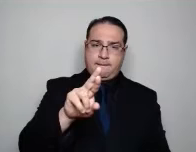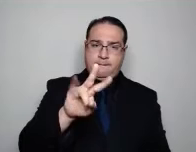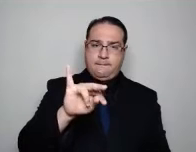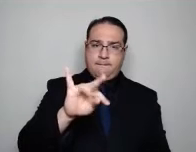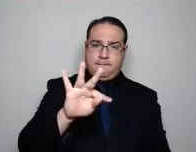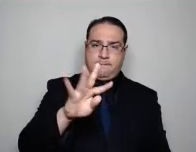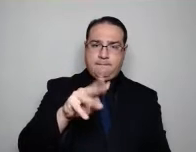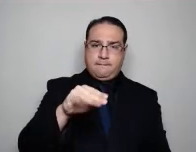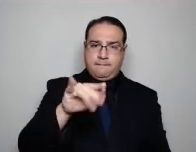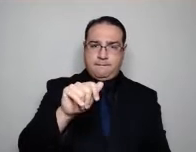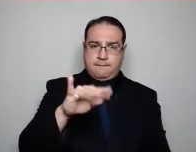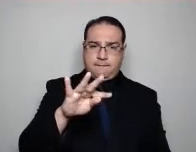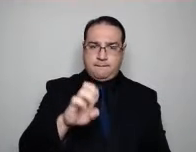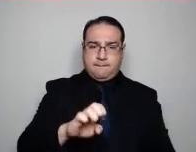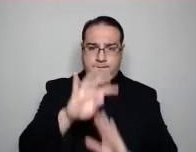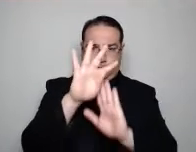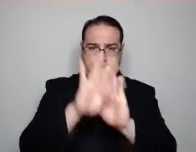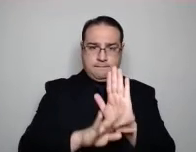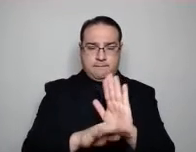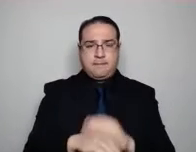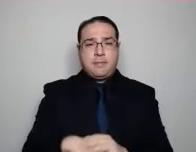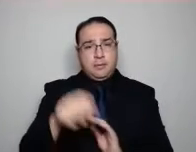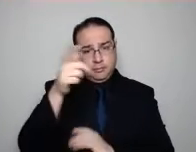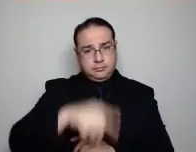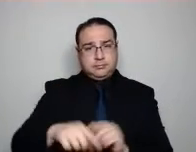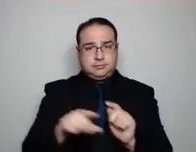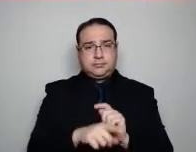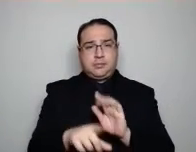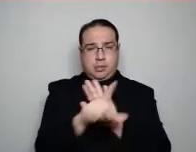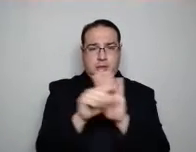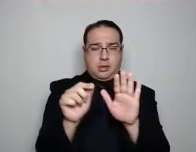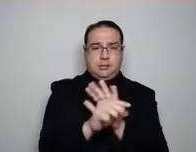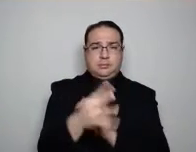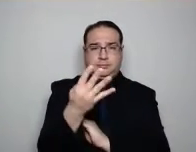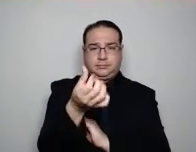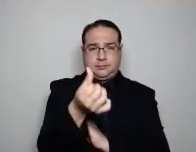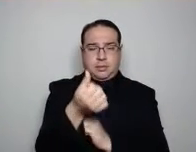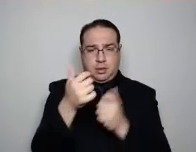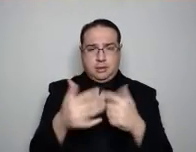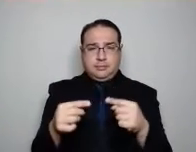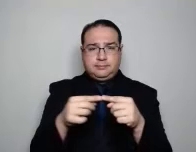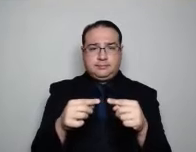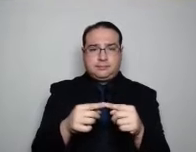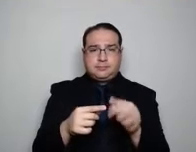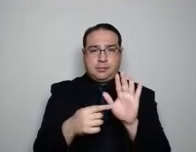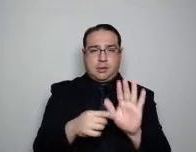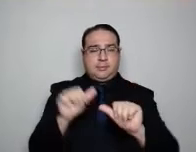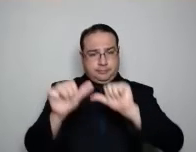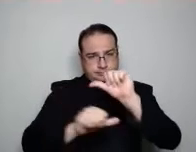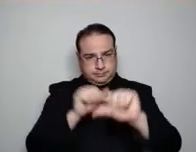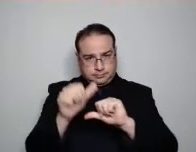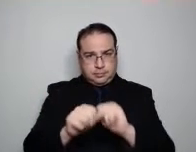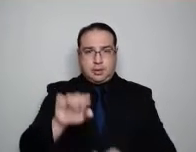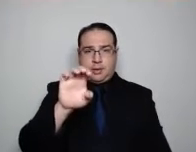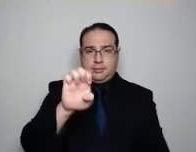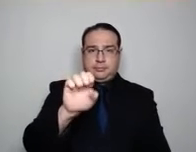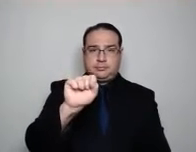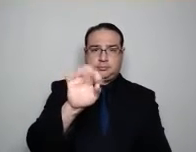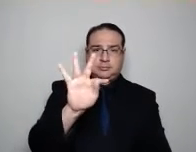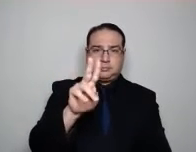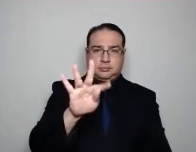nesse caso, a gente, repito, a gente tem o artigo 46 que fala que a competência para alterar o estatuto é da Assembleia